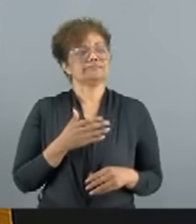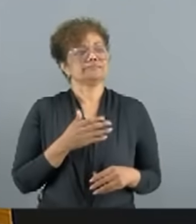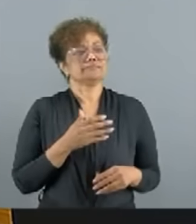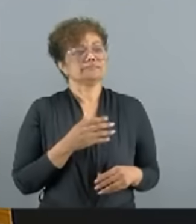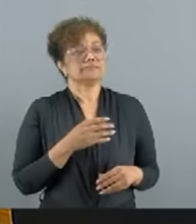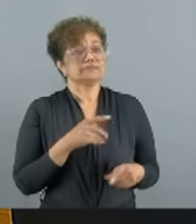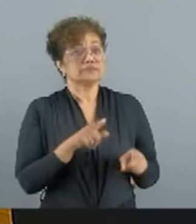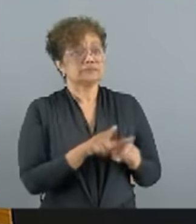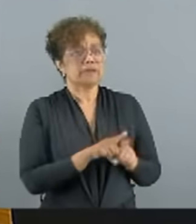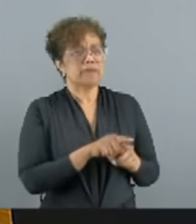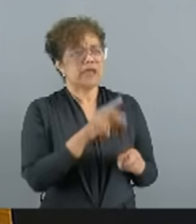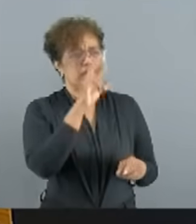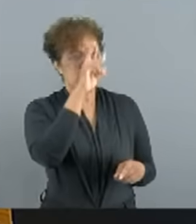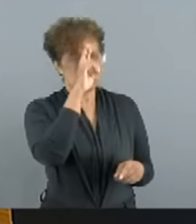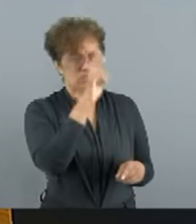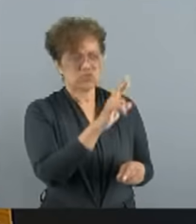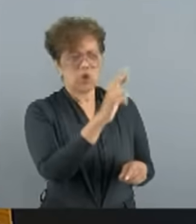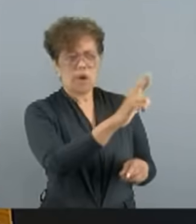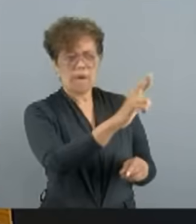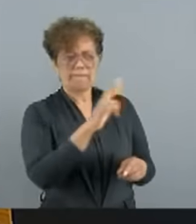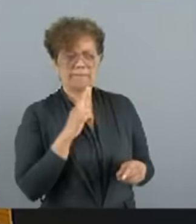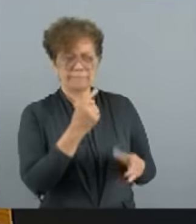questionado pelo senhor, que veio aqui para responder.